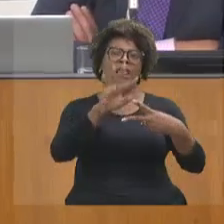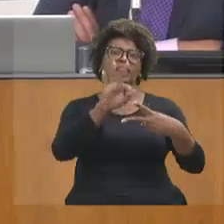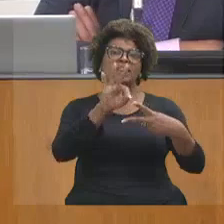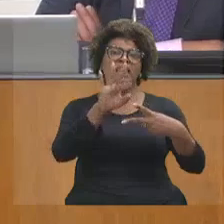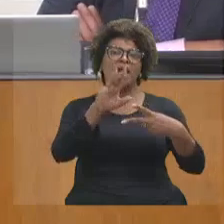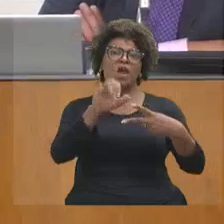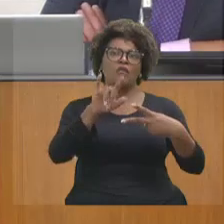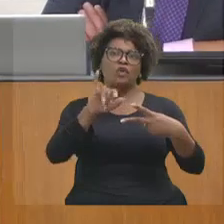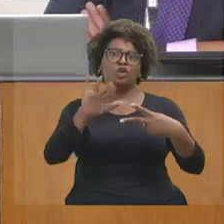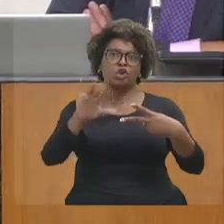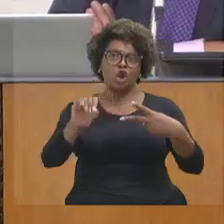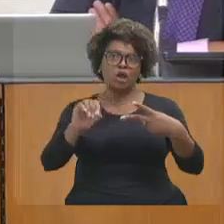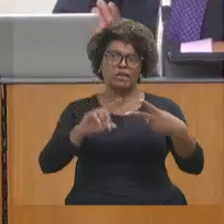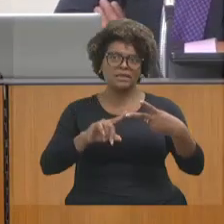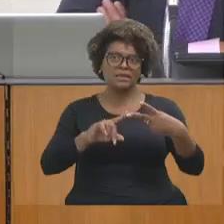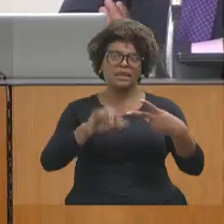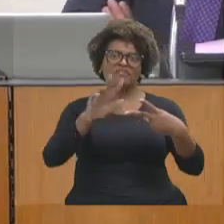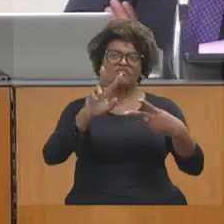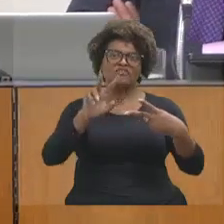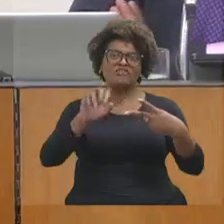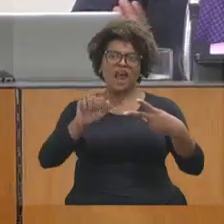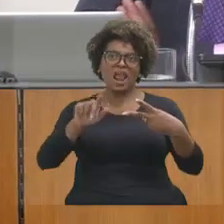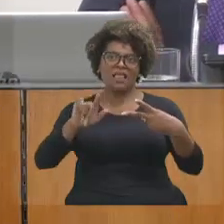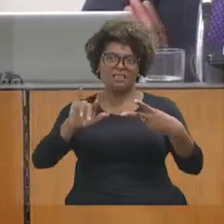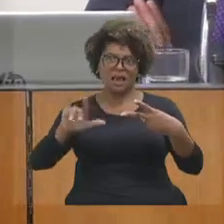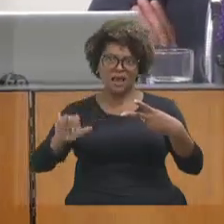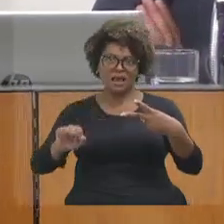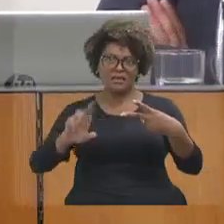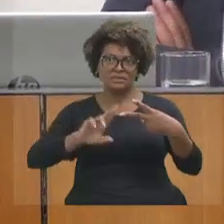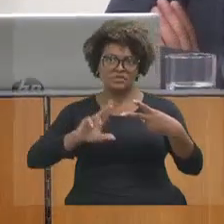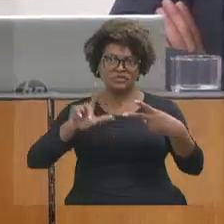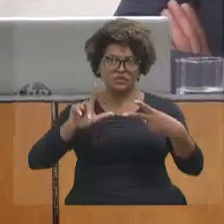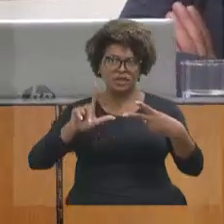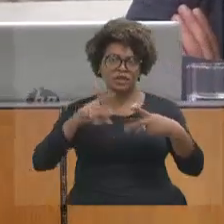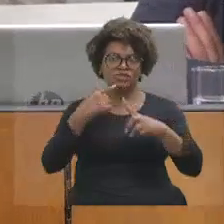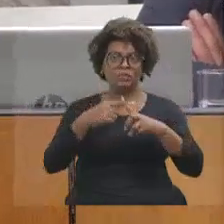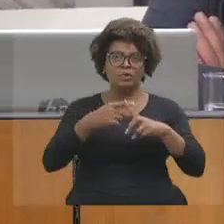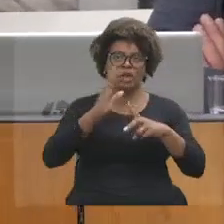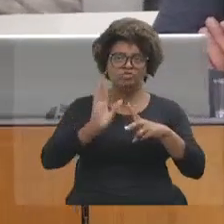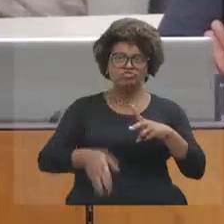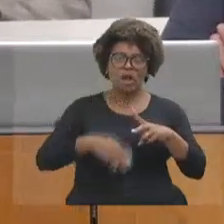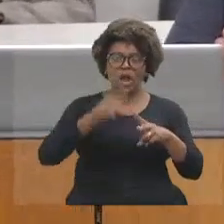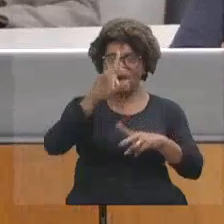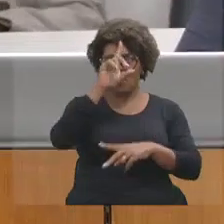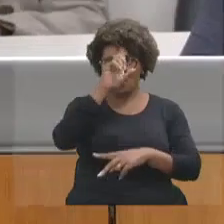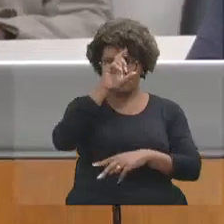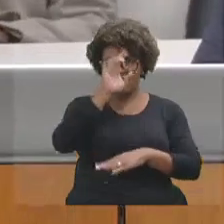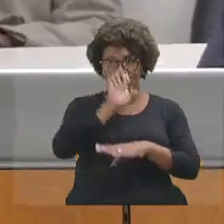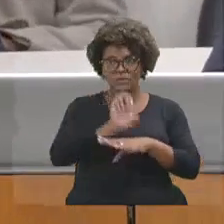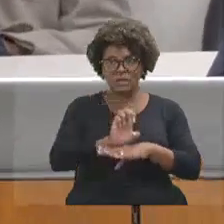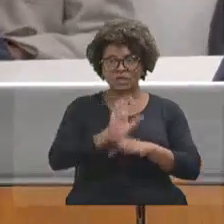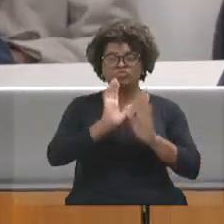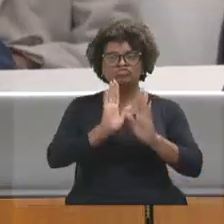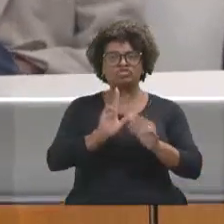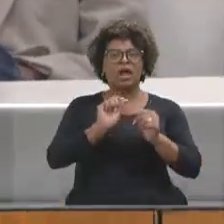e complementar Inicial porque eram hospitais já estaduais e nós estamos licitamos já um projeto pronto